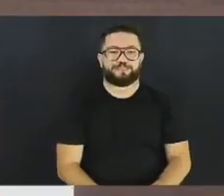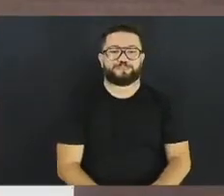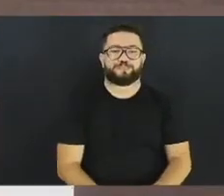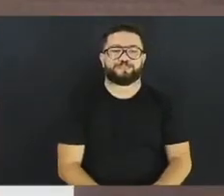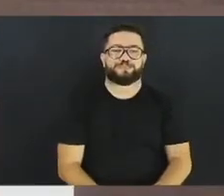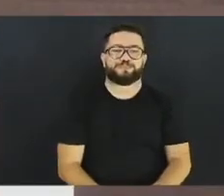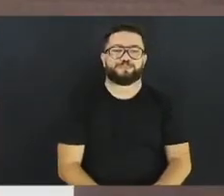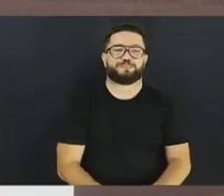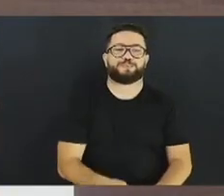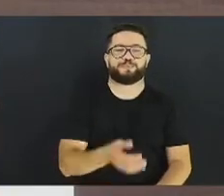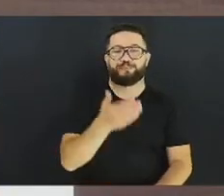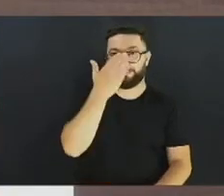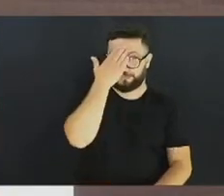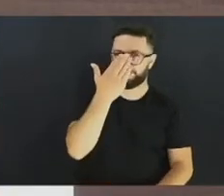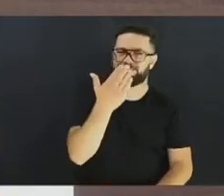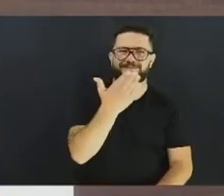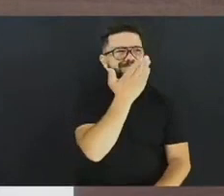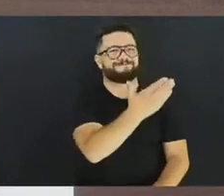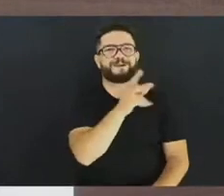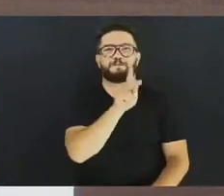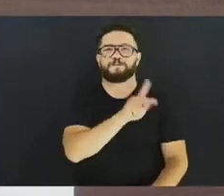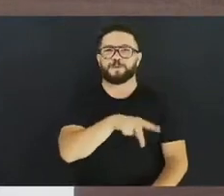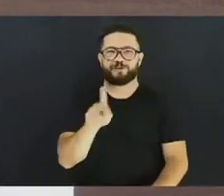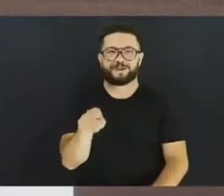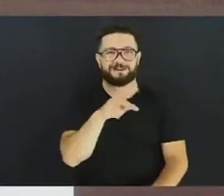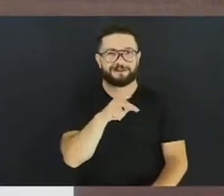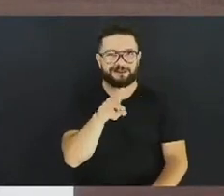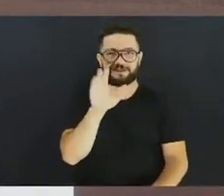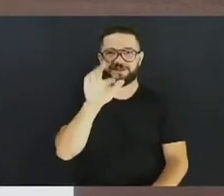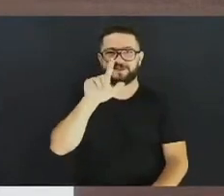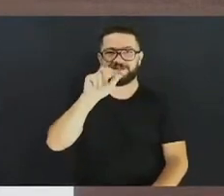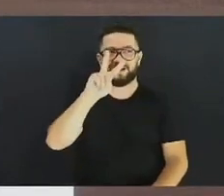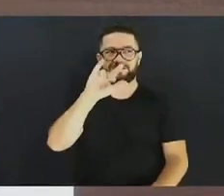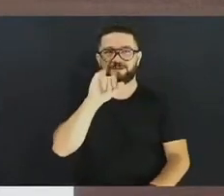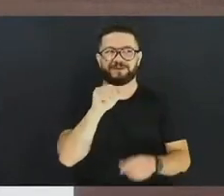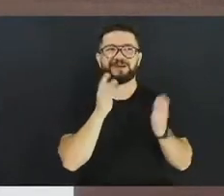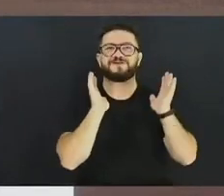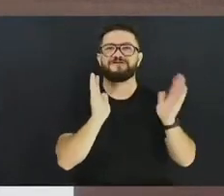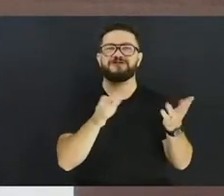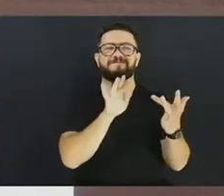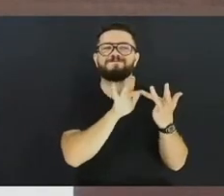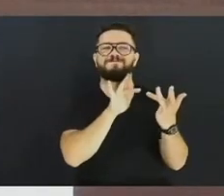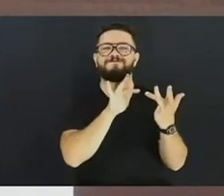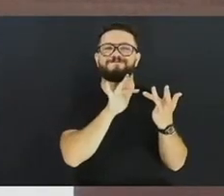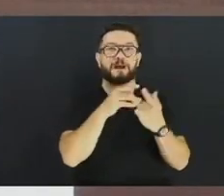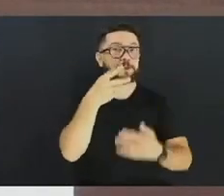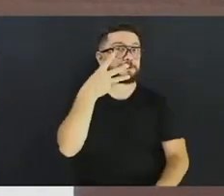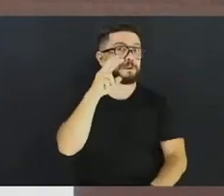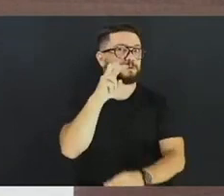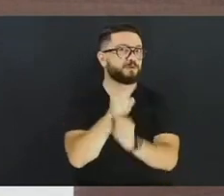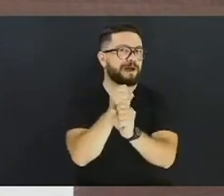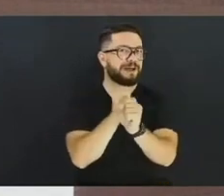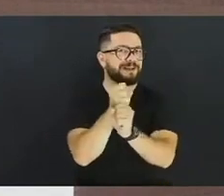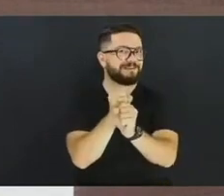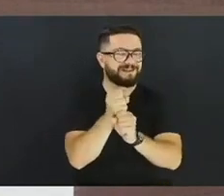dia, professor Flávio. Né, como falou aí, a gente tem uma relação de mais de 35 anos desde sua primeira pesquisa. Eu queria fazer uma